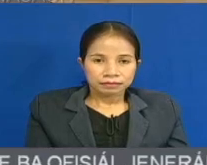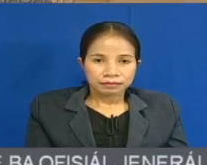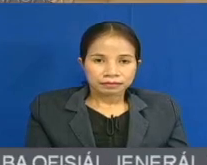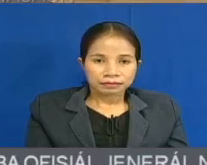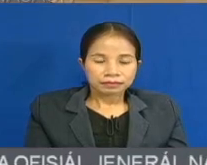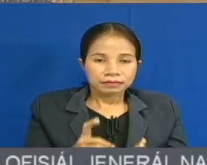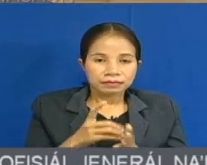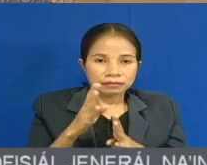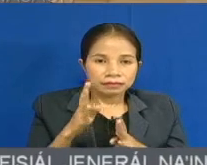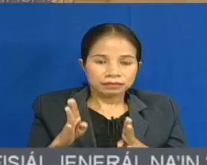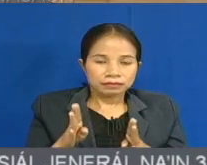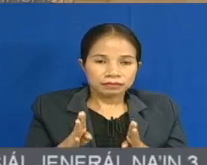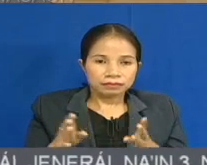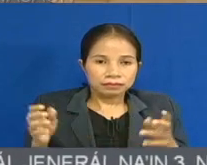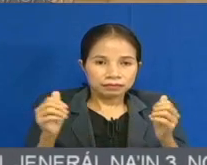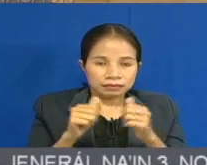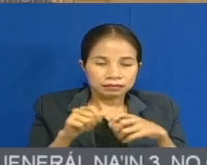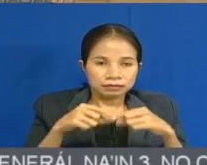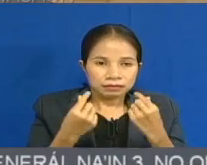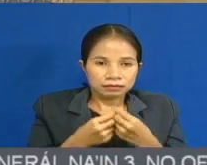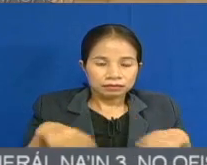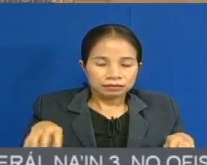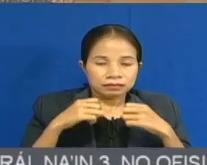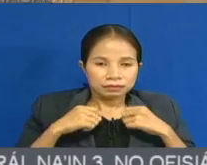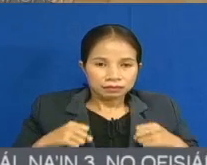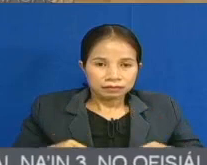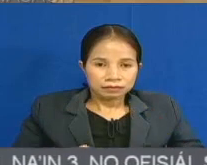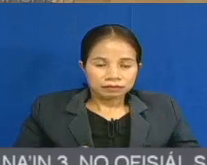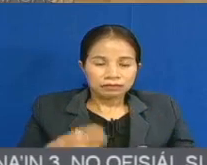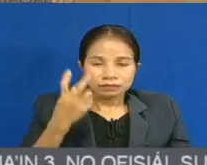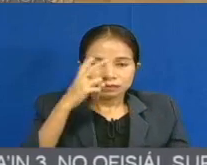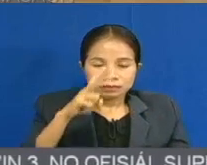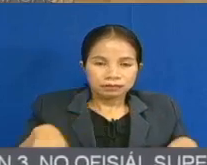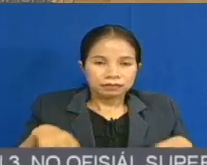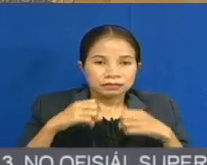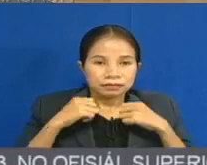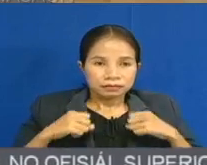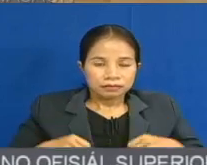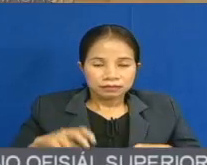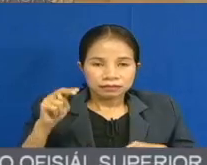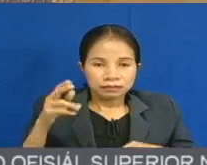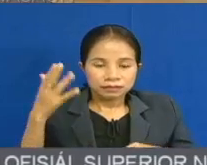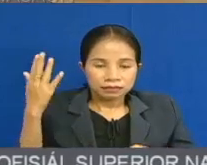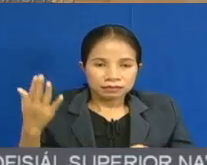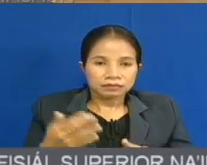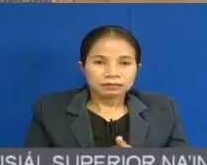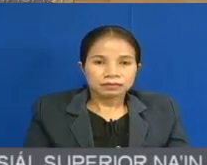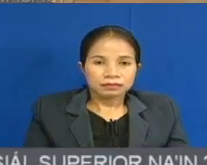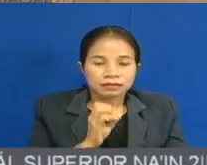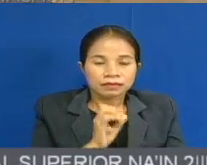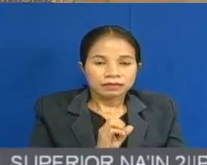Country Coordinating Mechanism, Hamudu Equipa, Serviço Saúde, alô avaliação para Serviço Saúde Nien e a Região